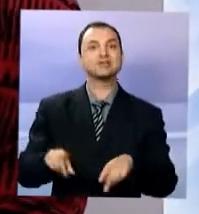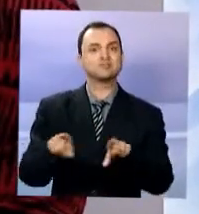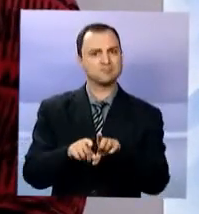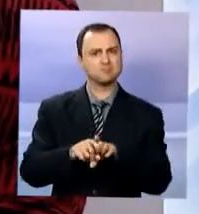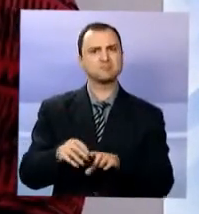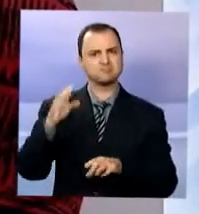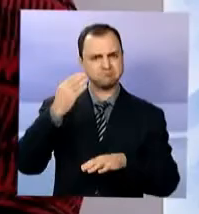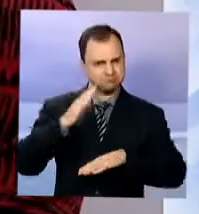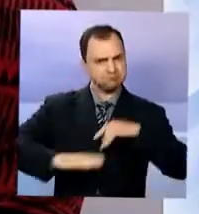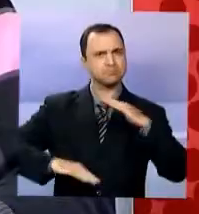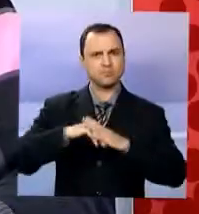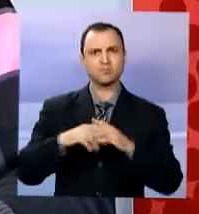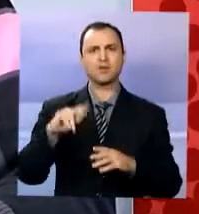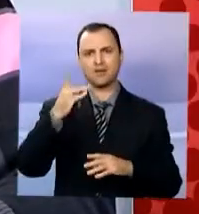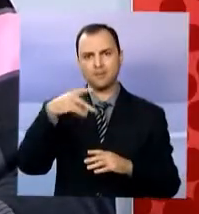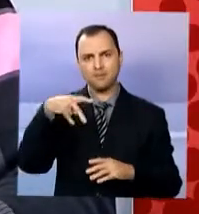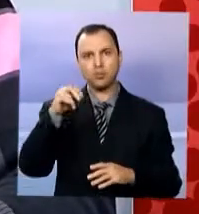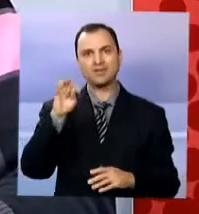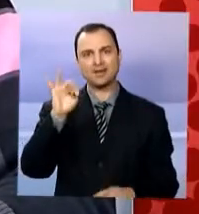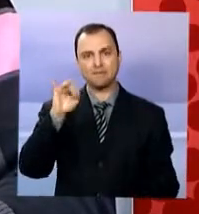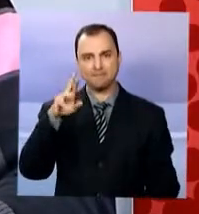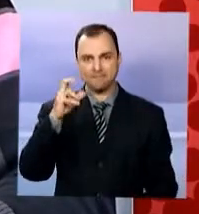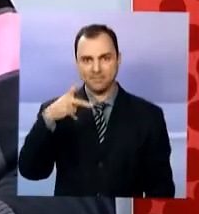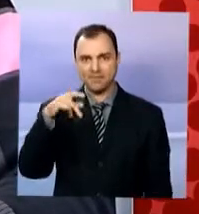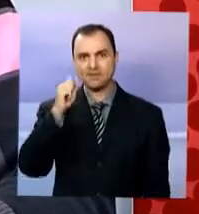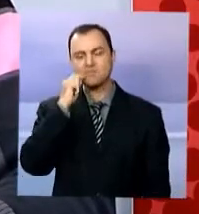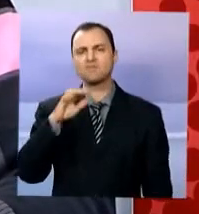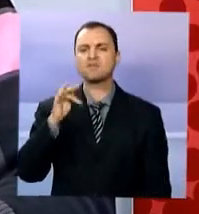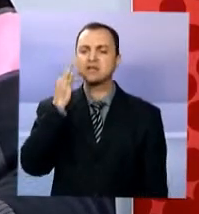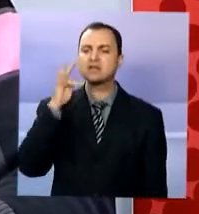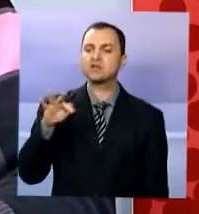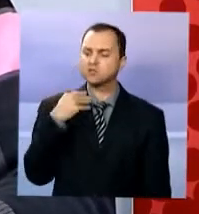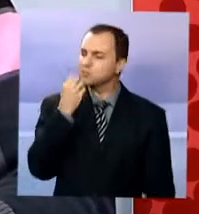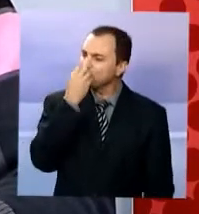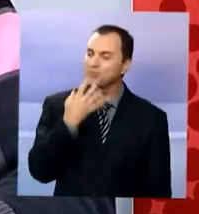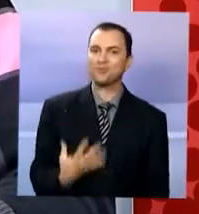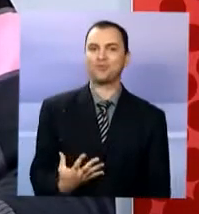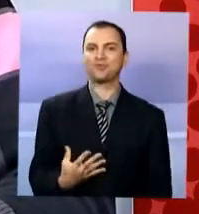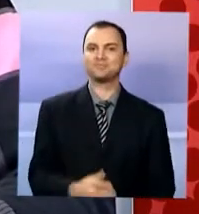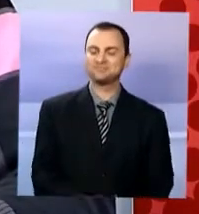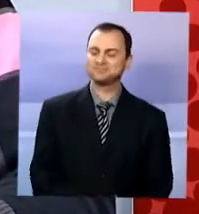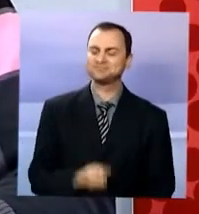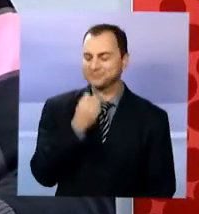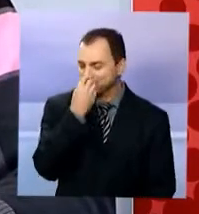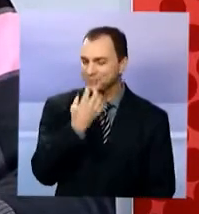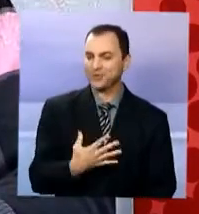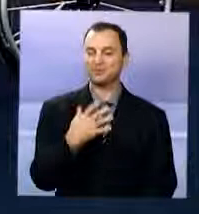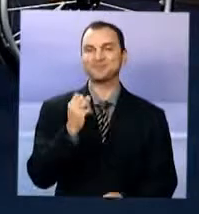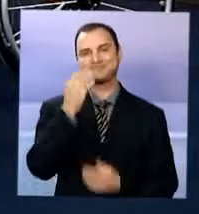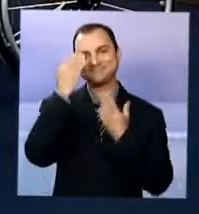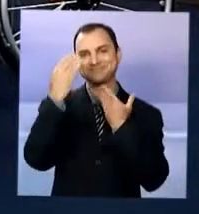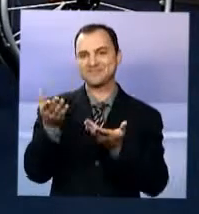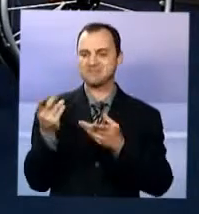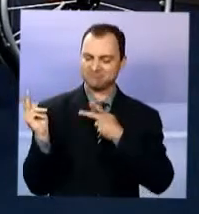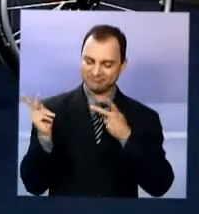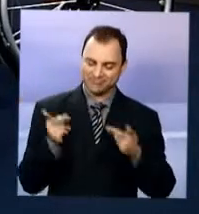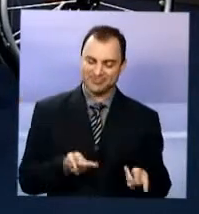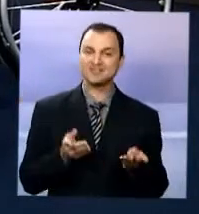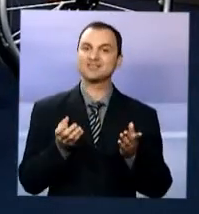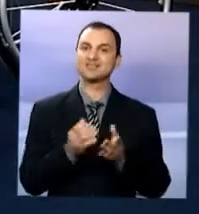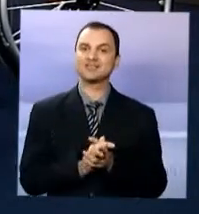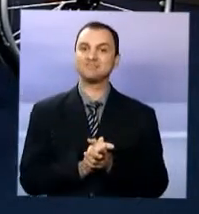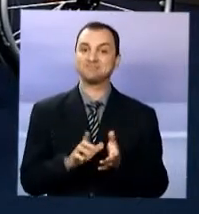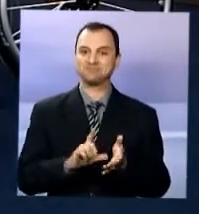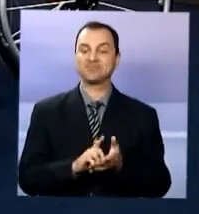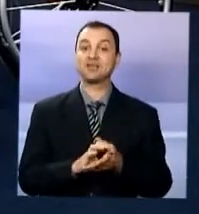especialista em fitoterapia Fernando Guimarães e Fernanda tudo bem e você vem obrigado pela presença